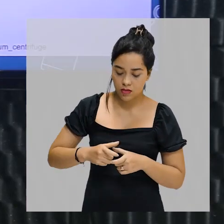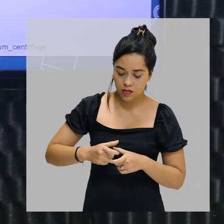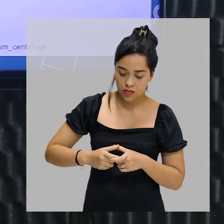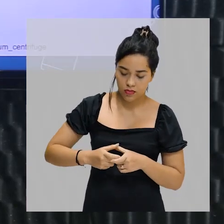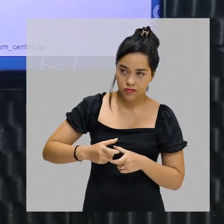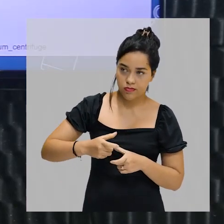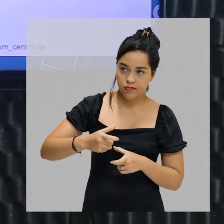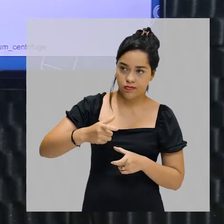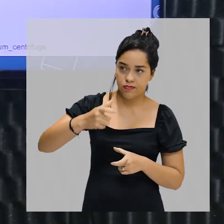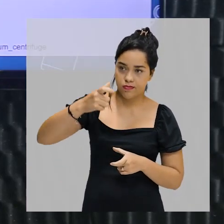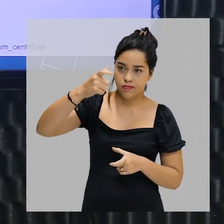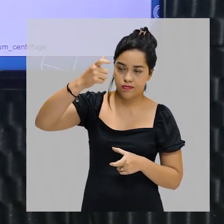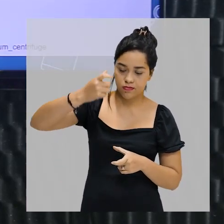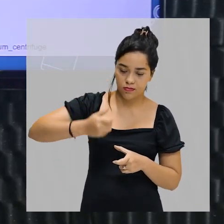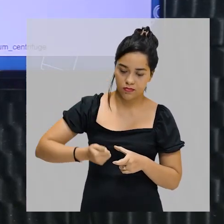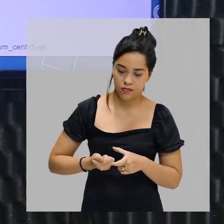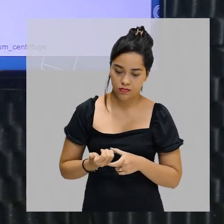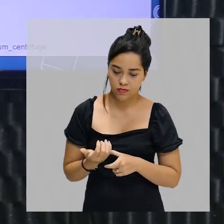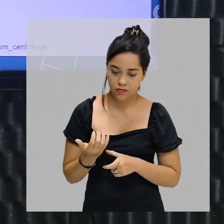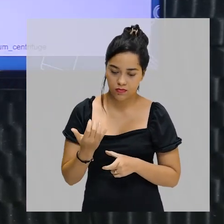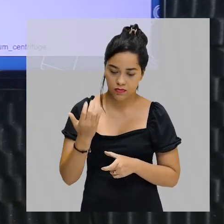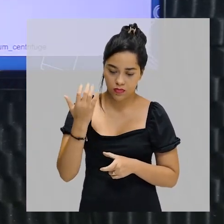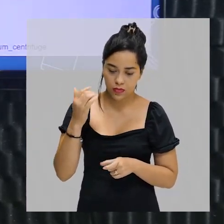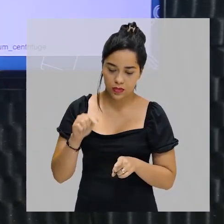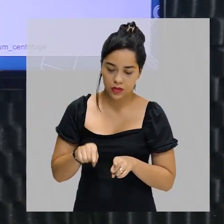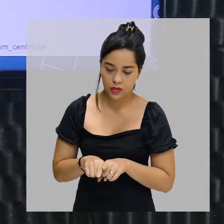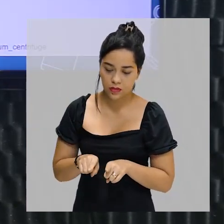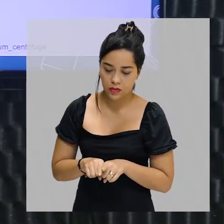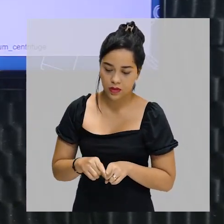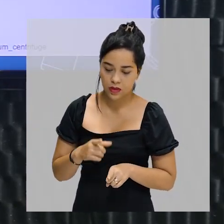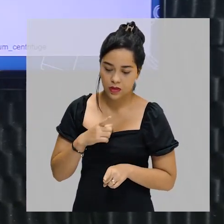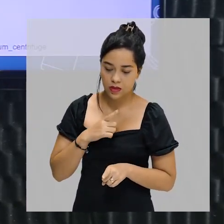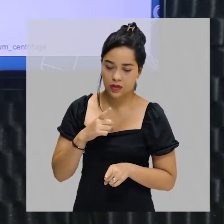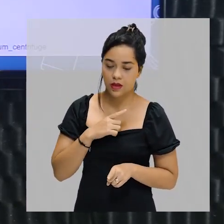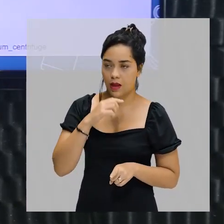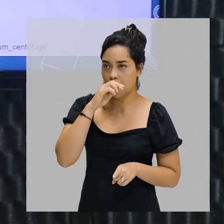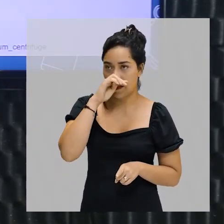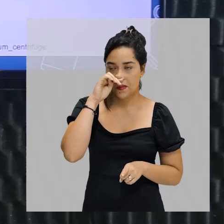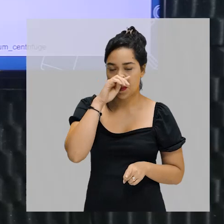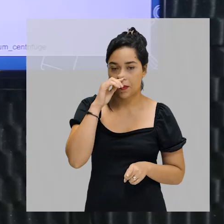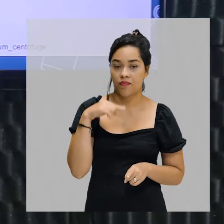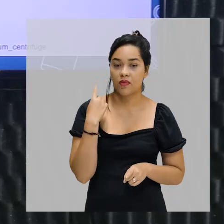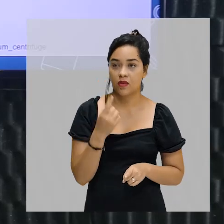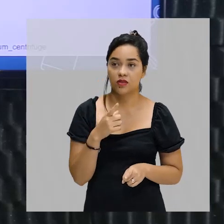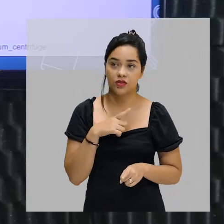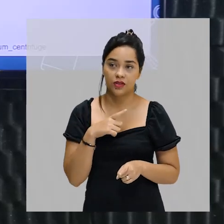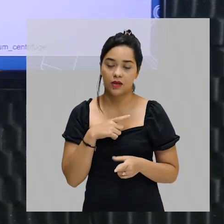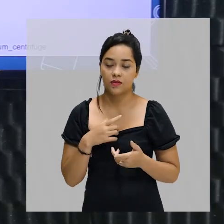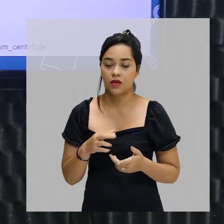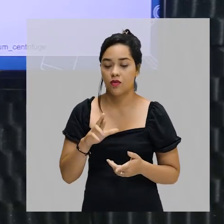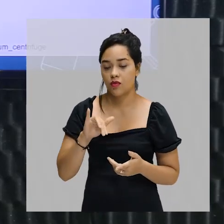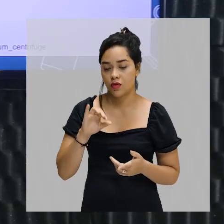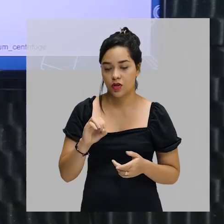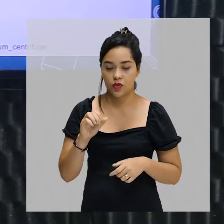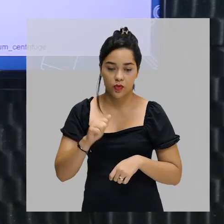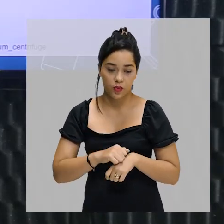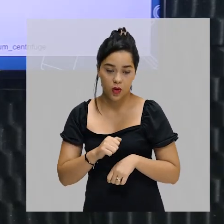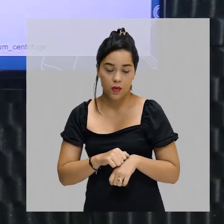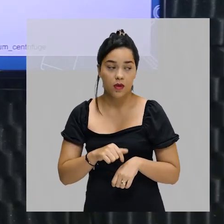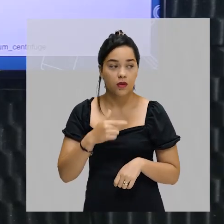canalizado, tá certo? Está na parede mais externa, ele vai ser canalizado e nós temos aí o urânio pobre